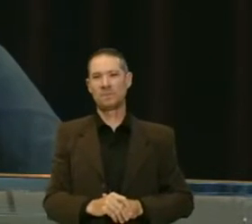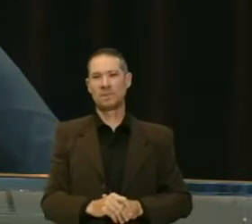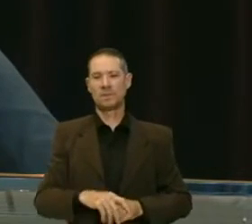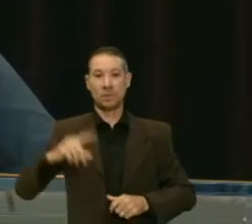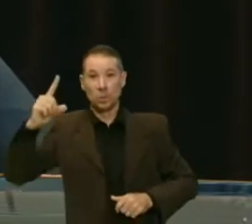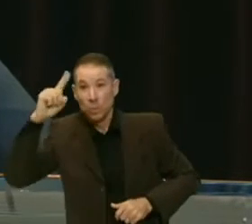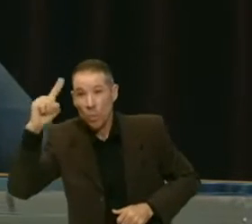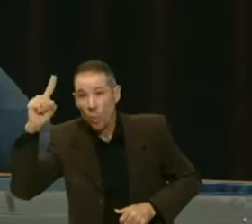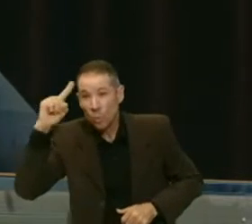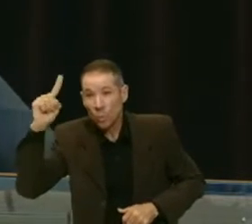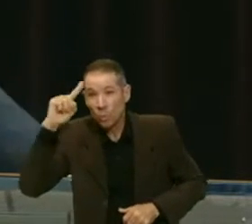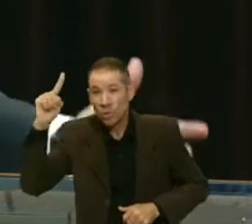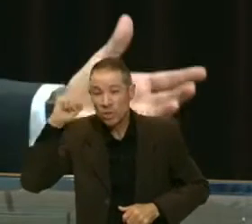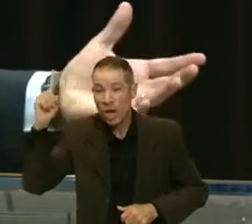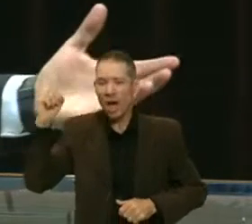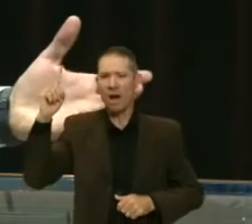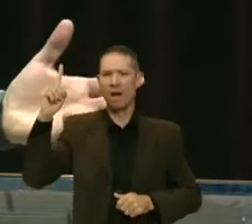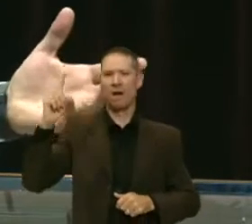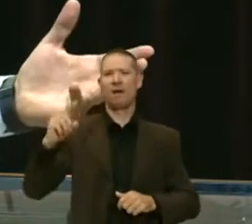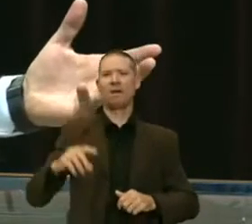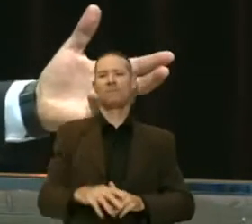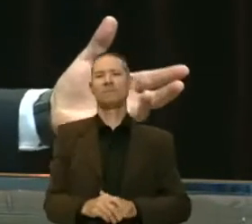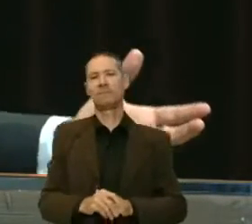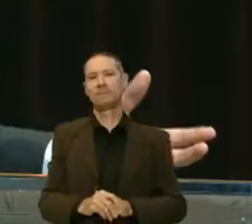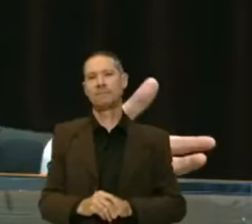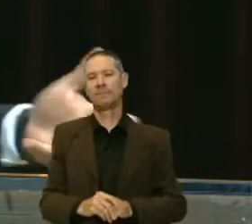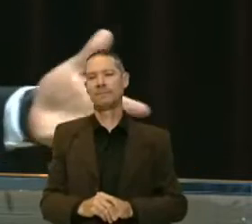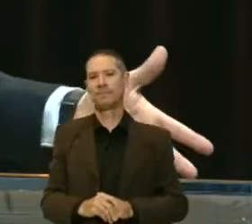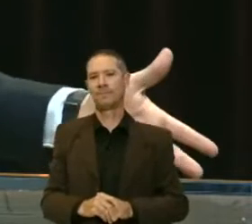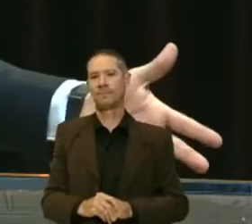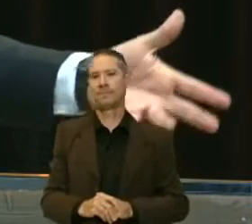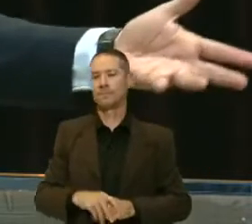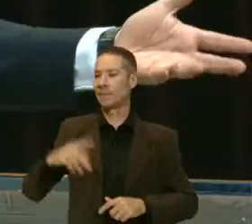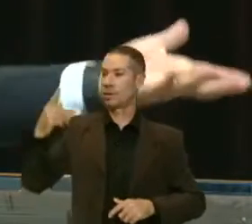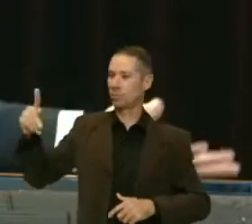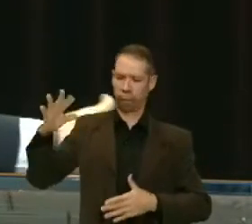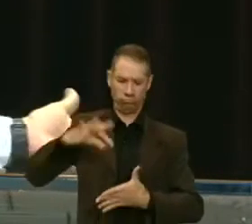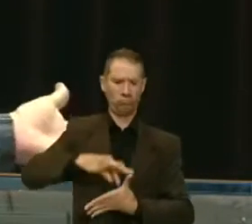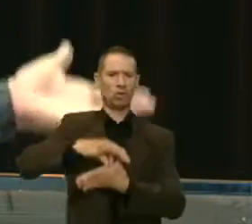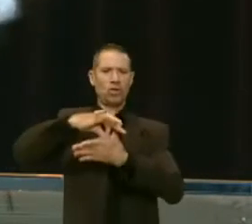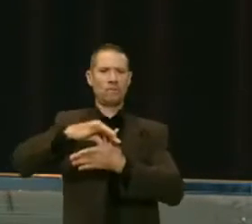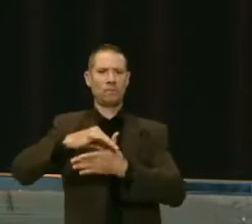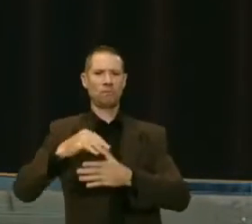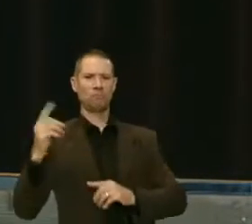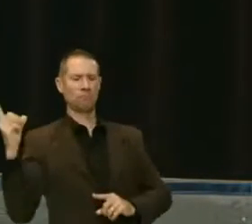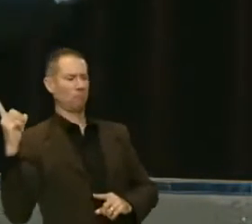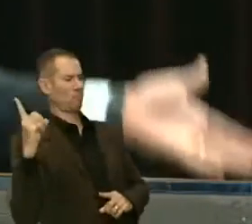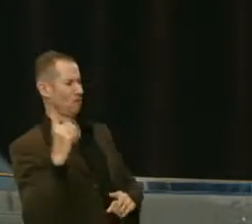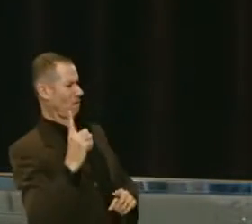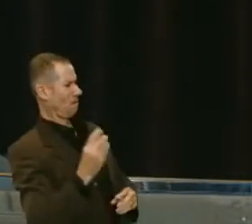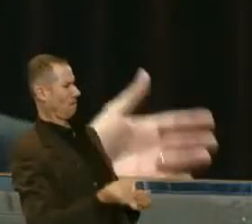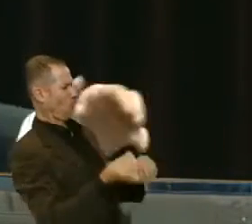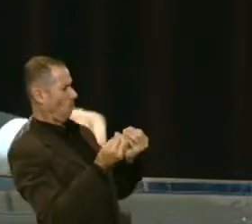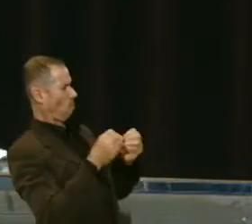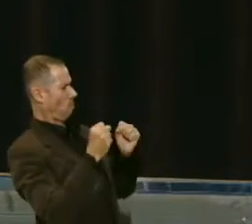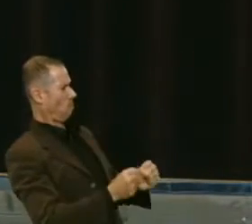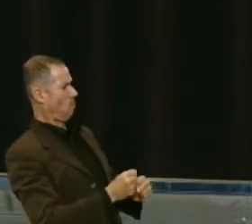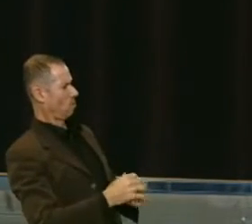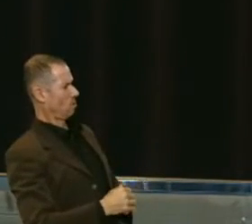Todo dia. E um dia sua chefe chega e fala: mas como